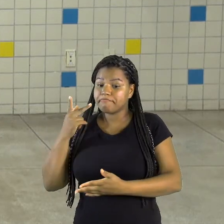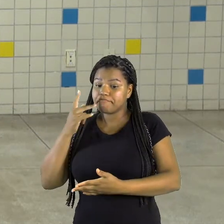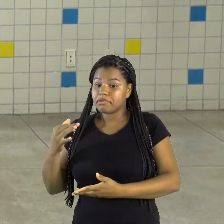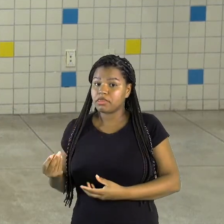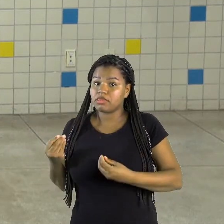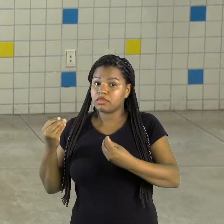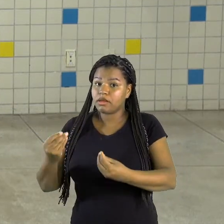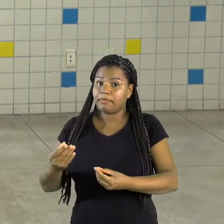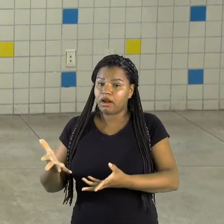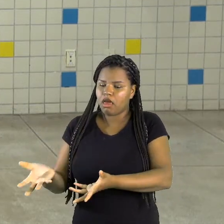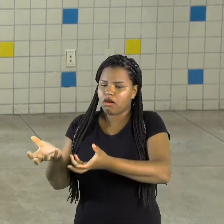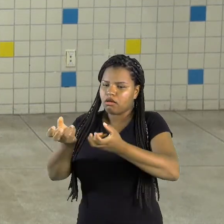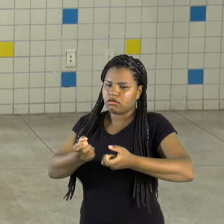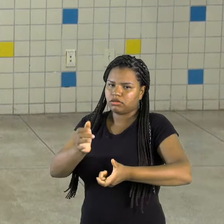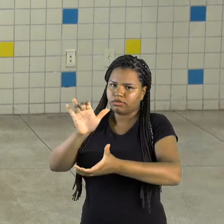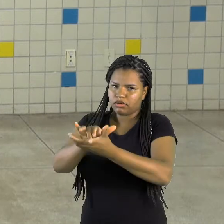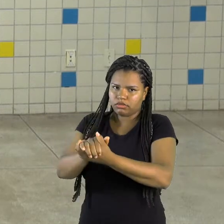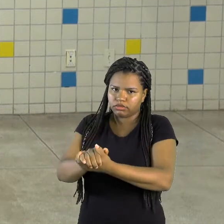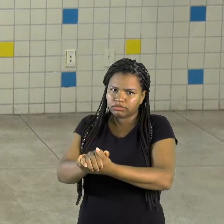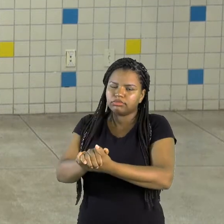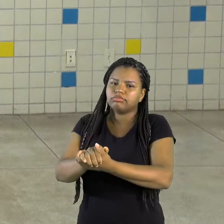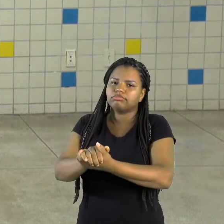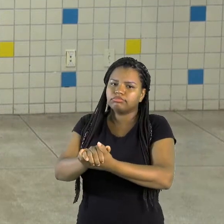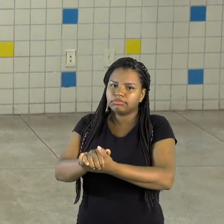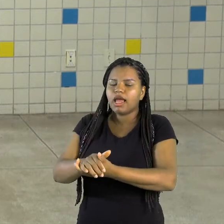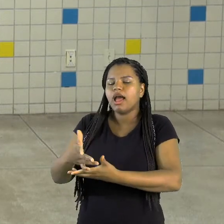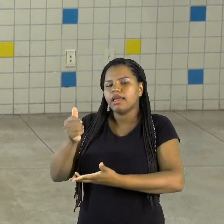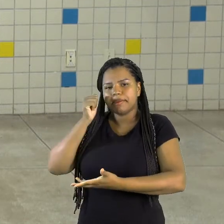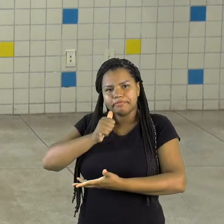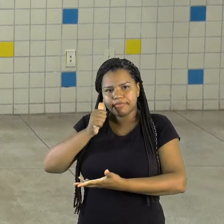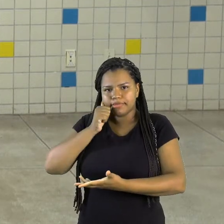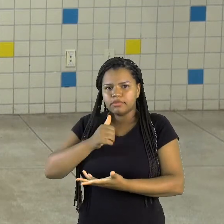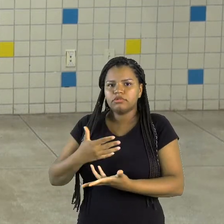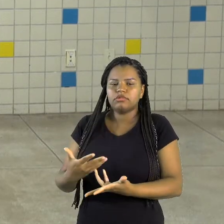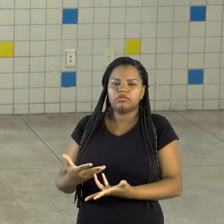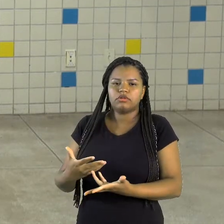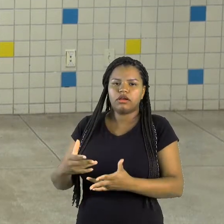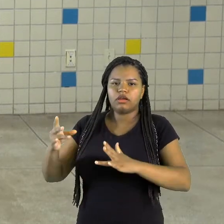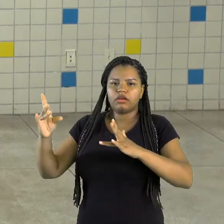fosse recebida em casamento. E assim ela recebia então um anel